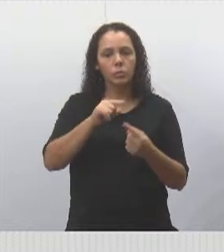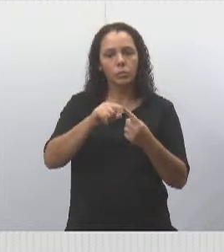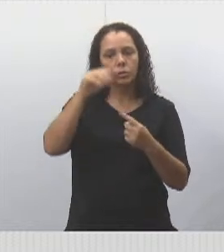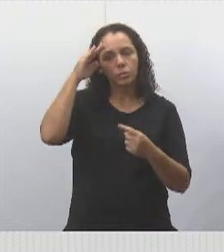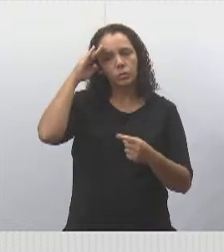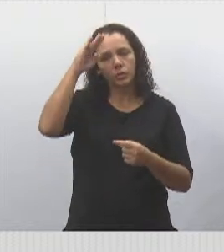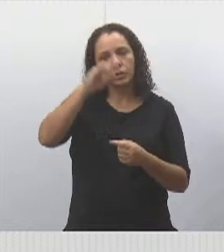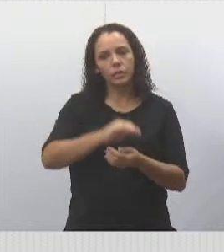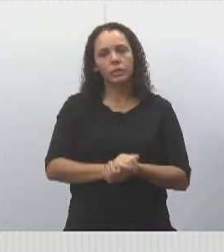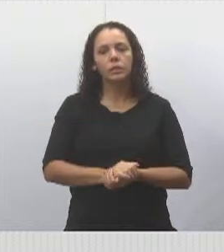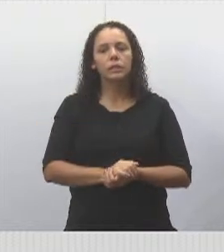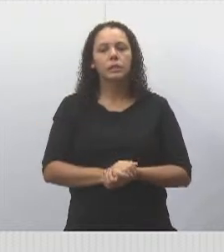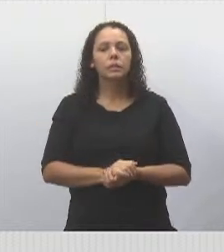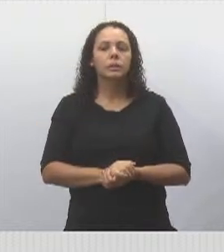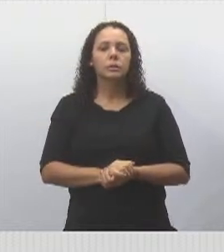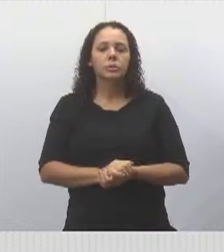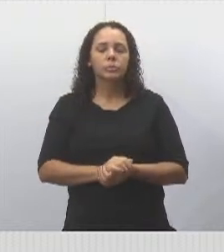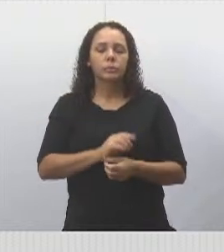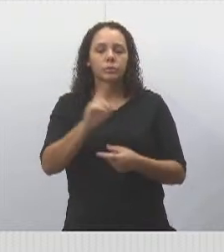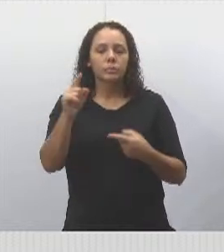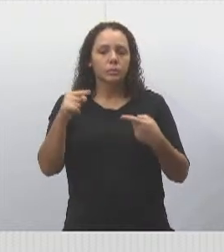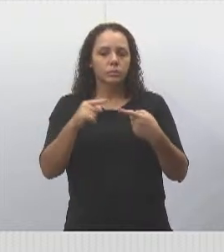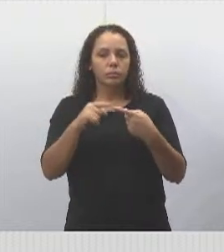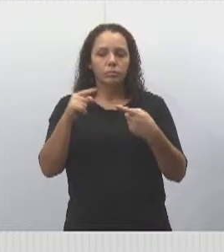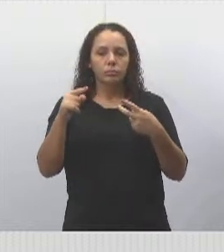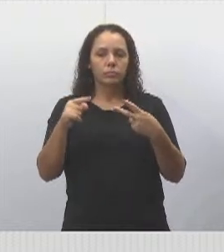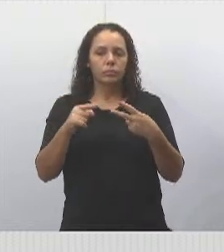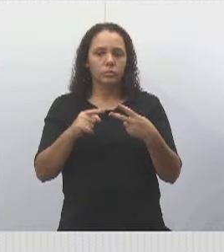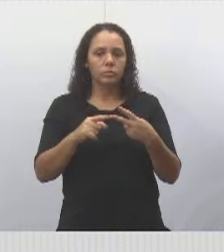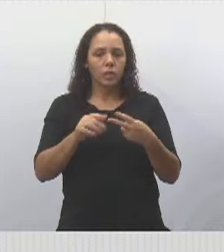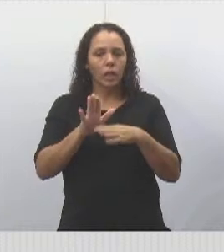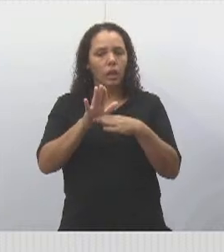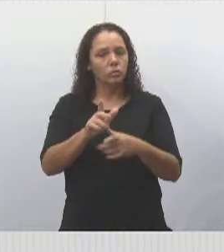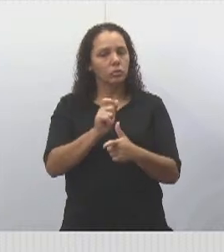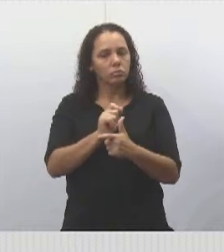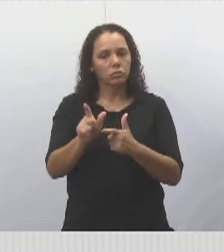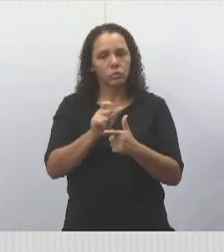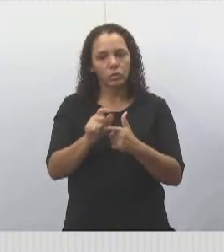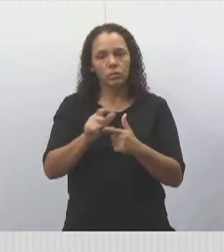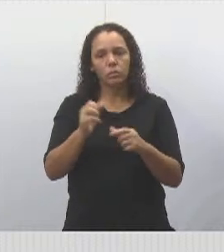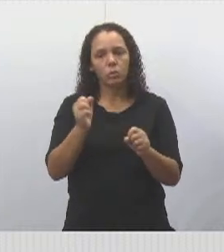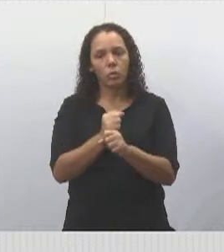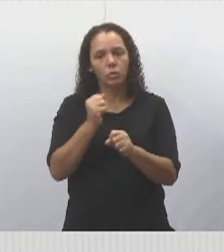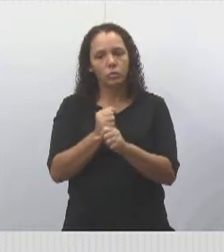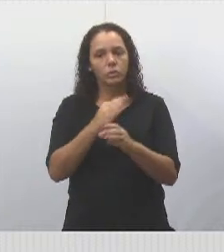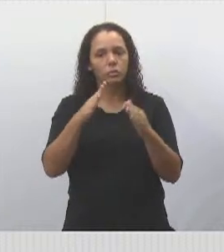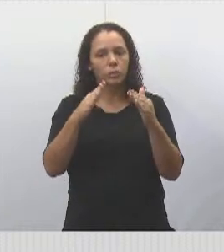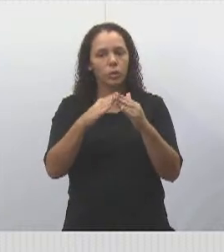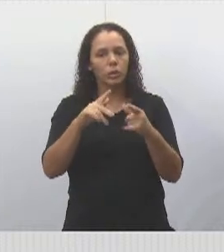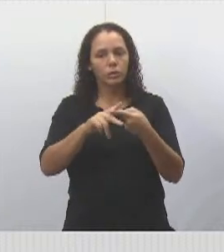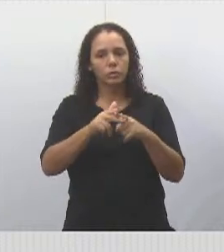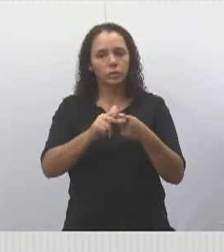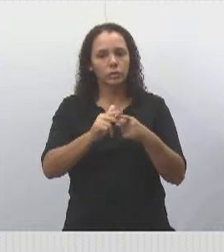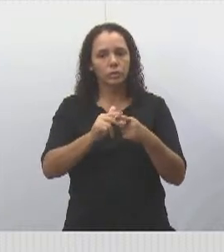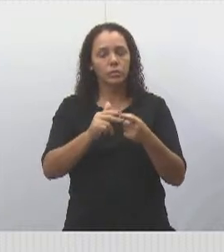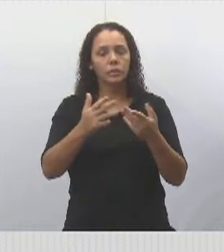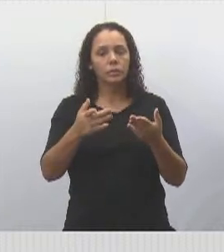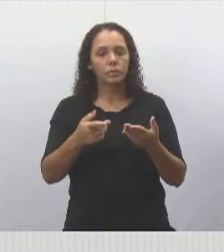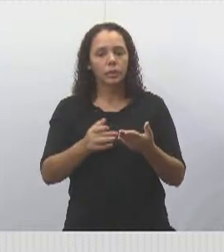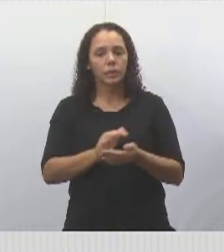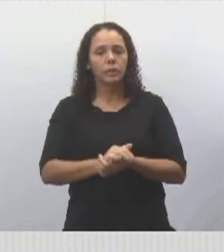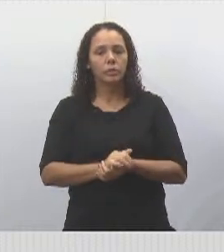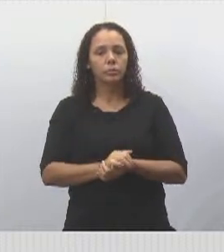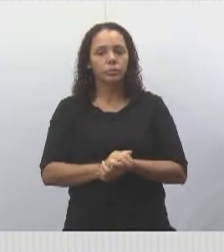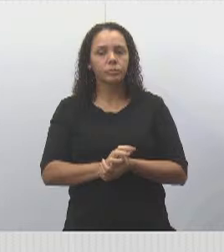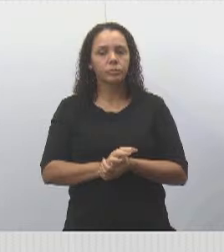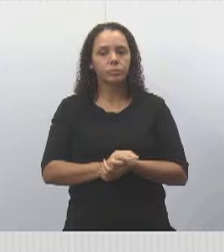ações são as atividades de reassentamento e realocação, o auxílio aluguel, construção de imóveis e reformas de bens de terceiros, a